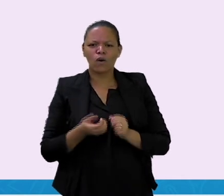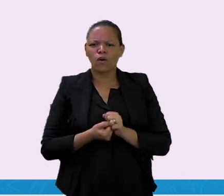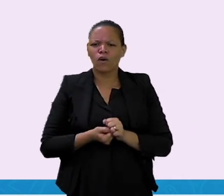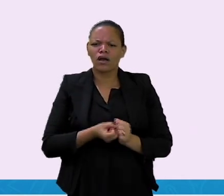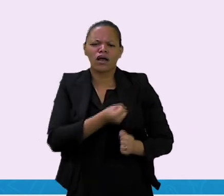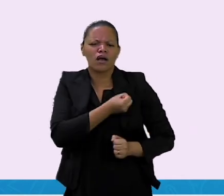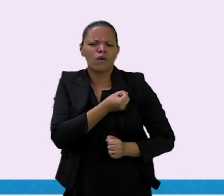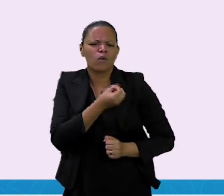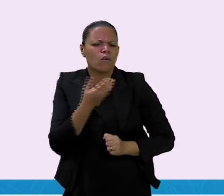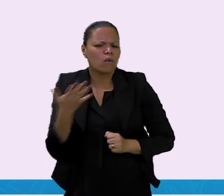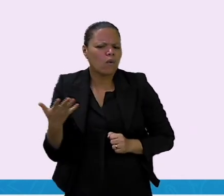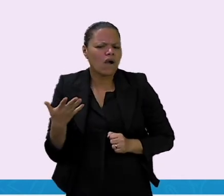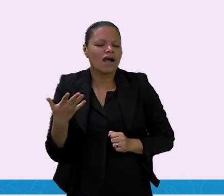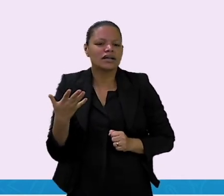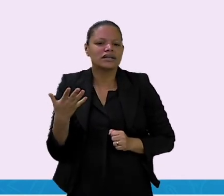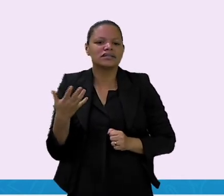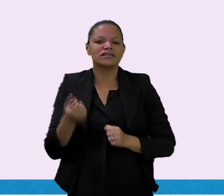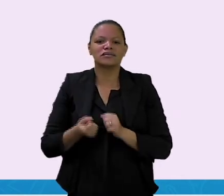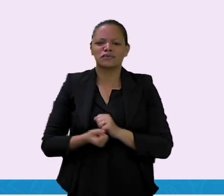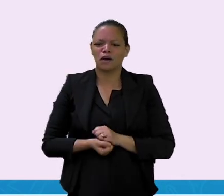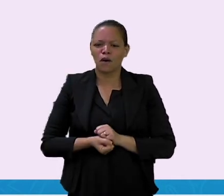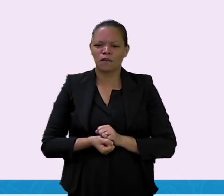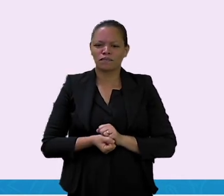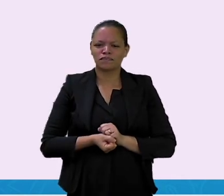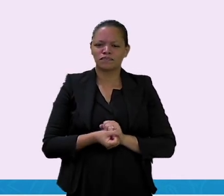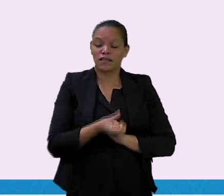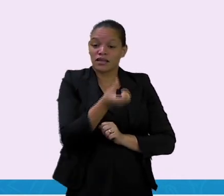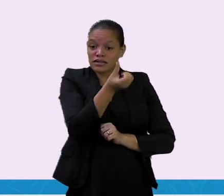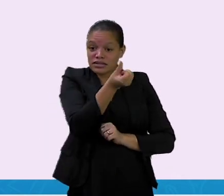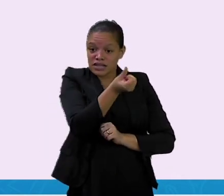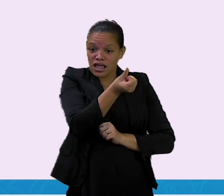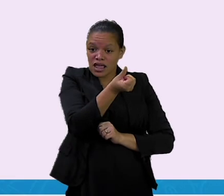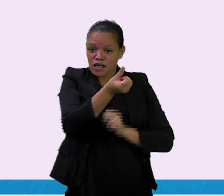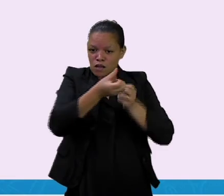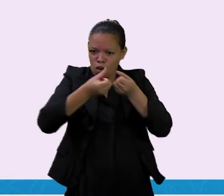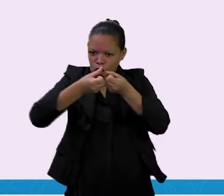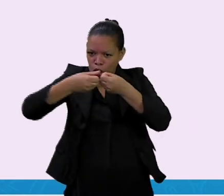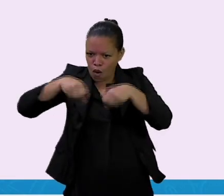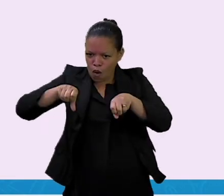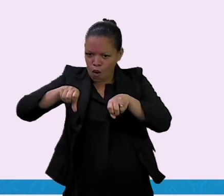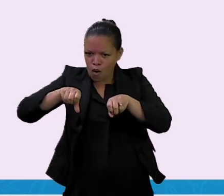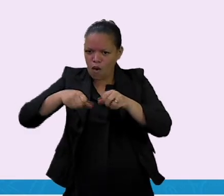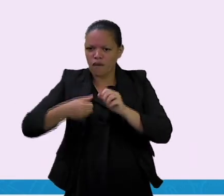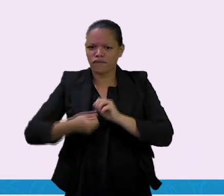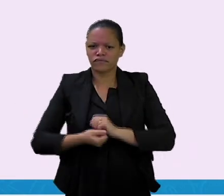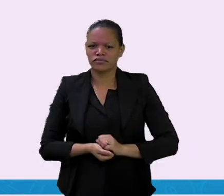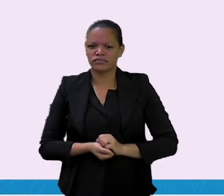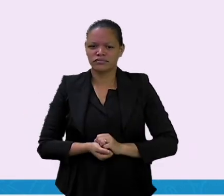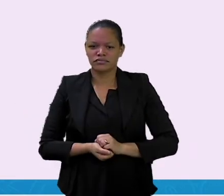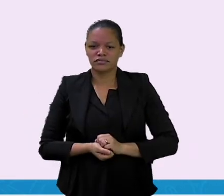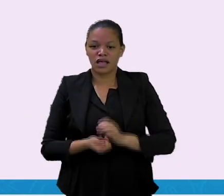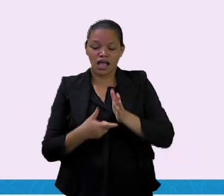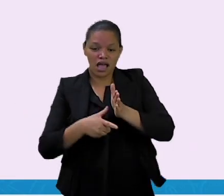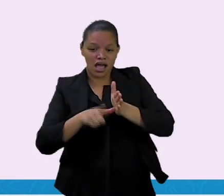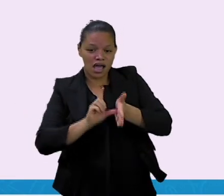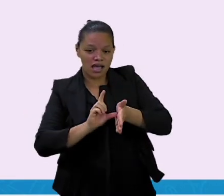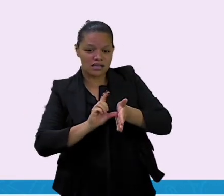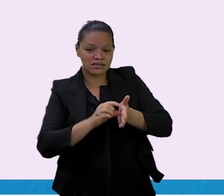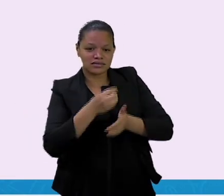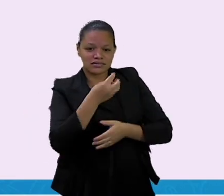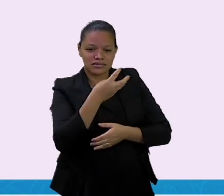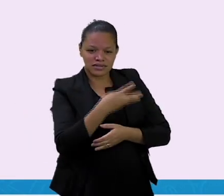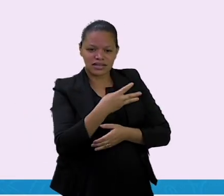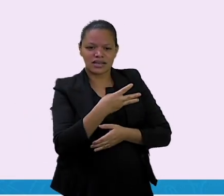Porque 3 vezes 2 são 6. Tínhamos 3, passou para